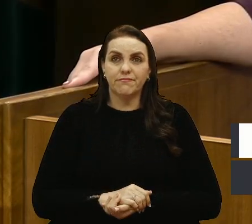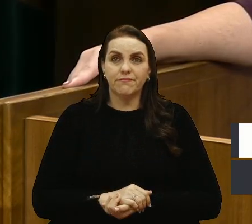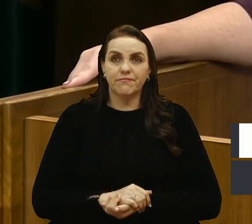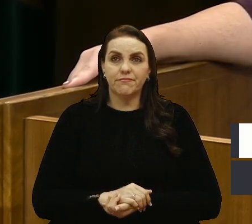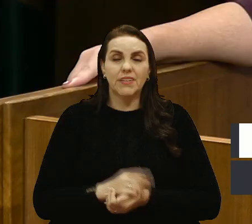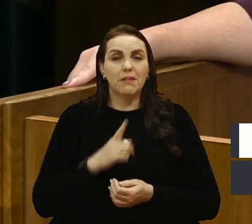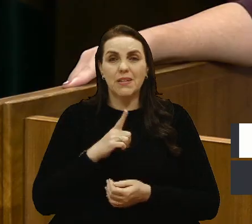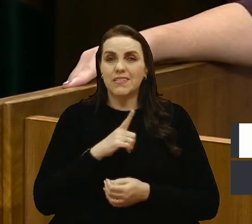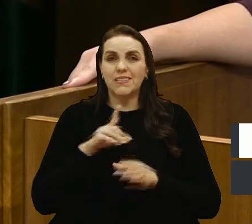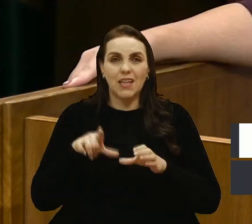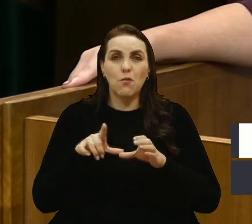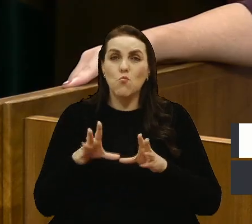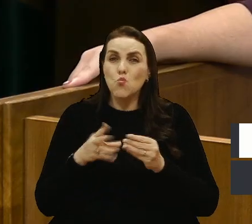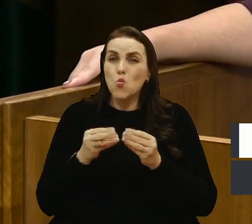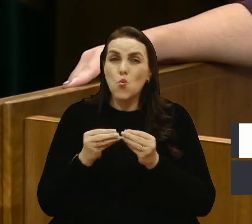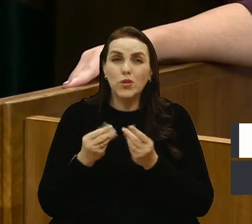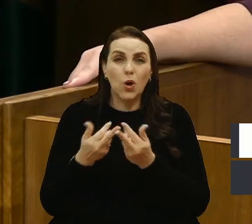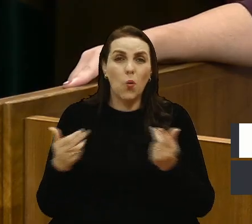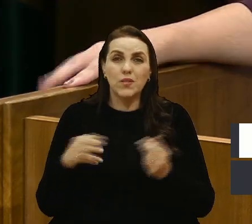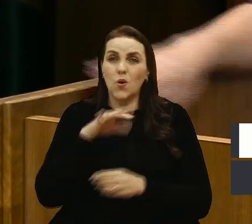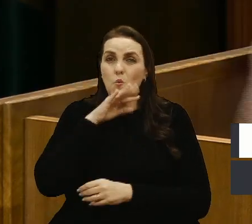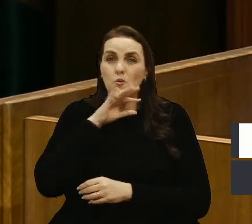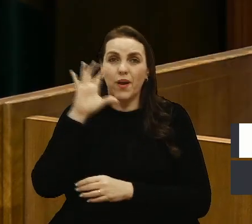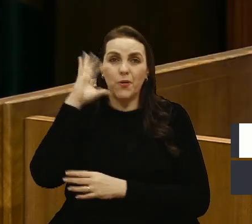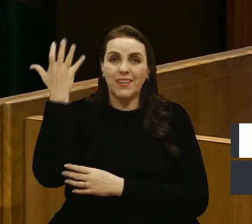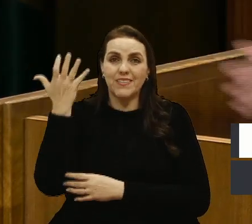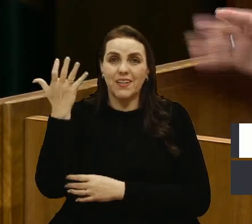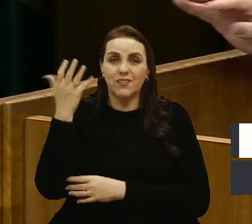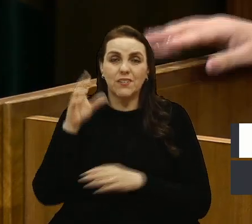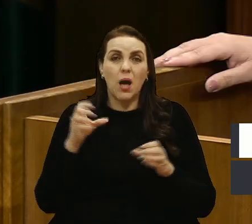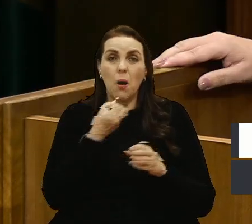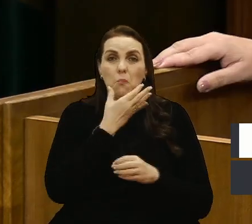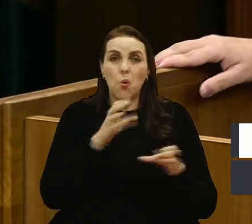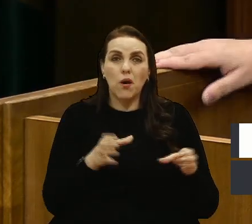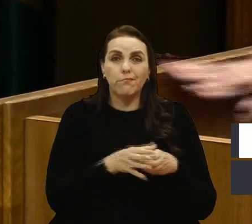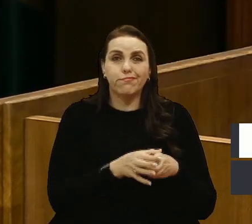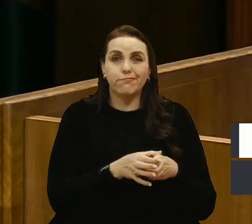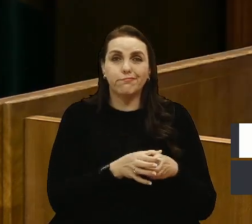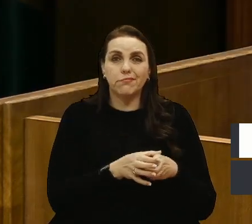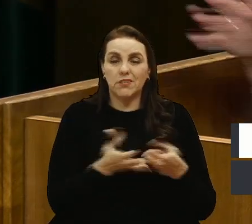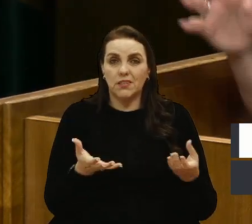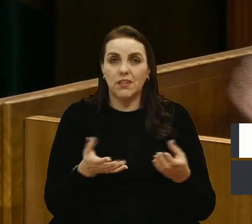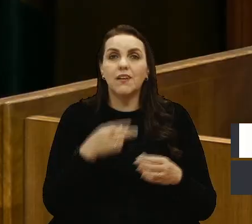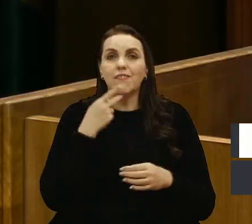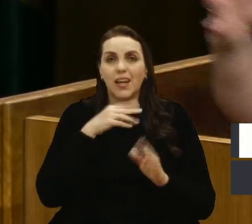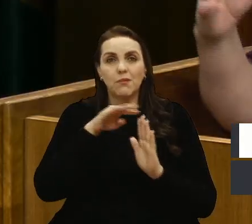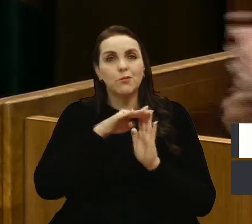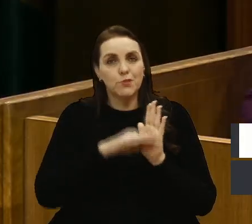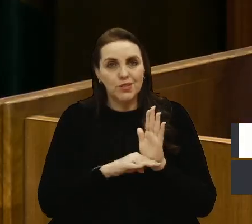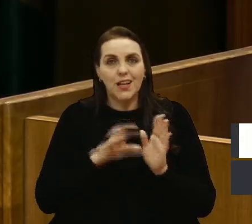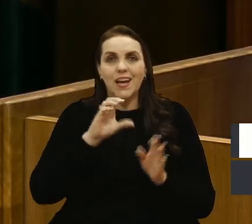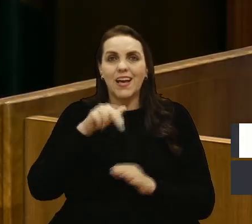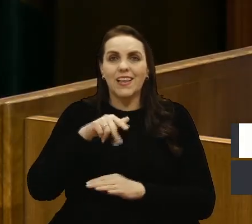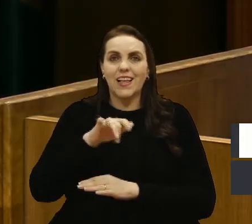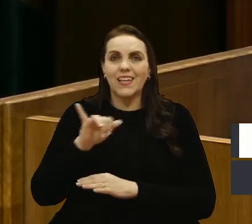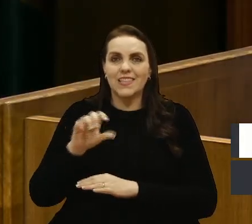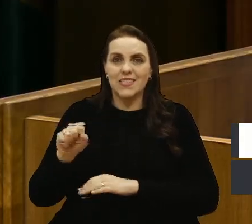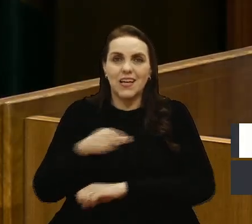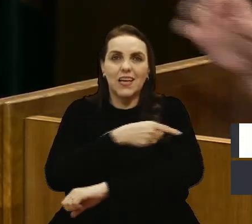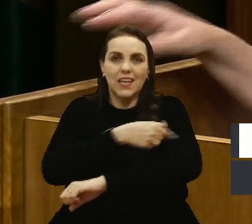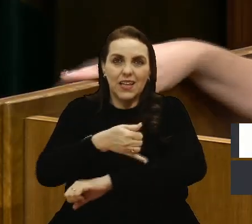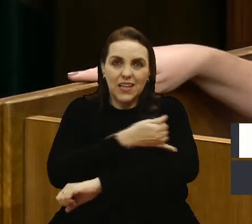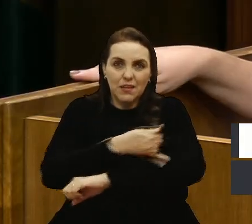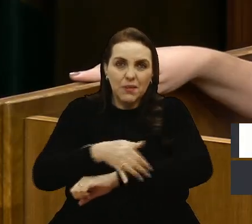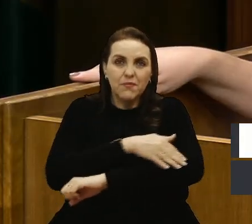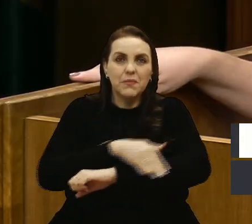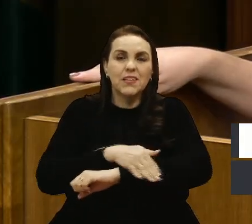ilhadas com tanta coisa ruim acontecendo. Porque falamos de Canaliza Caxias, falamos da pavimentação de 100 ruas com as pedras que